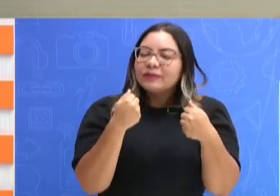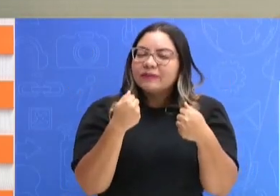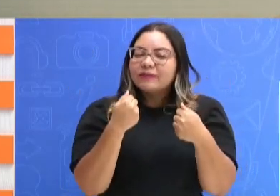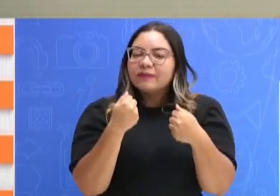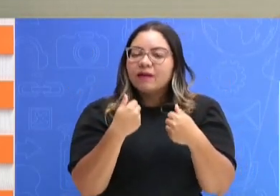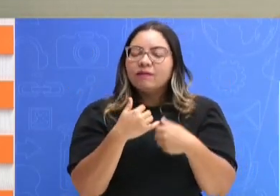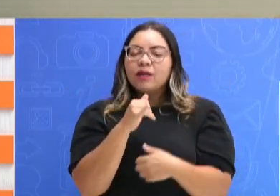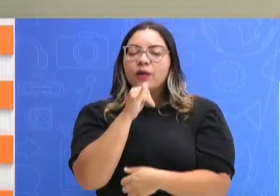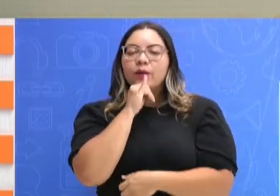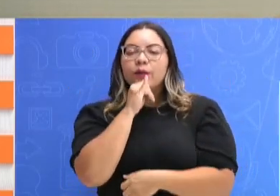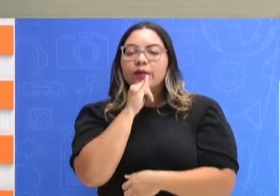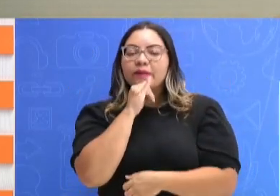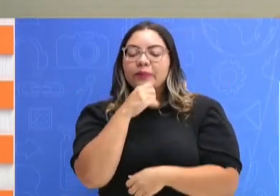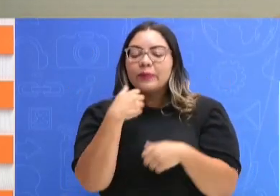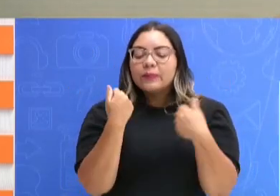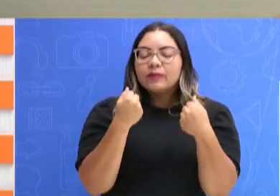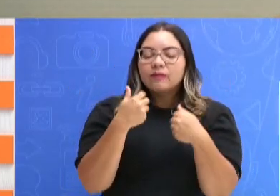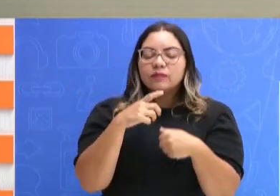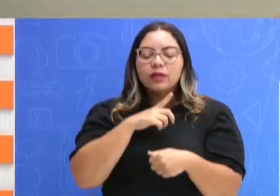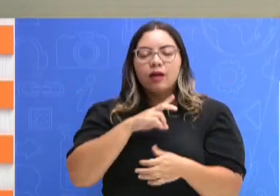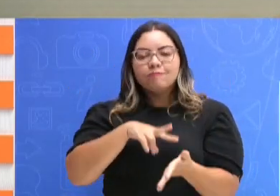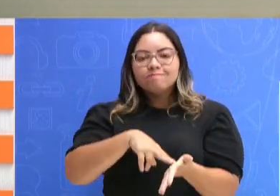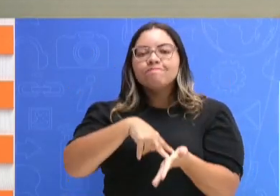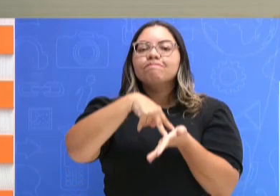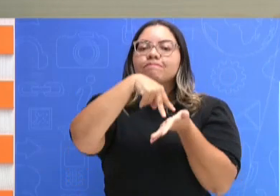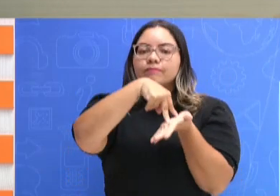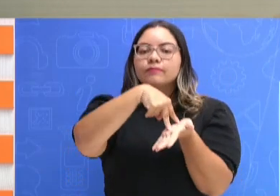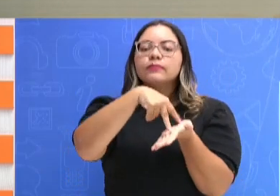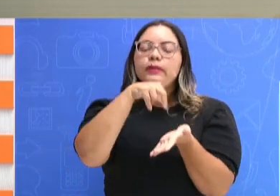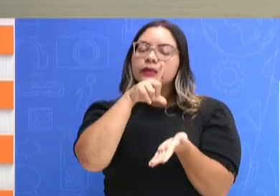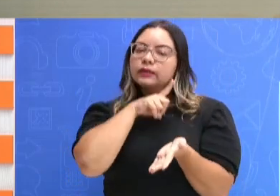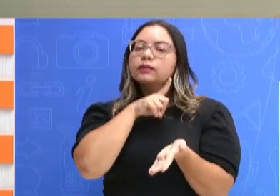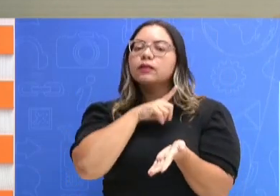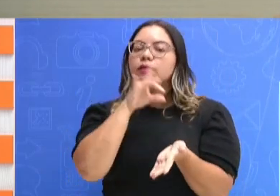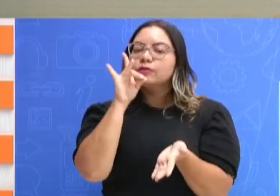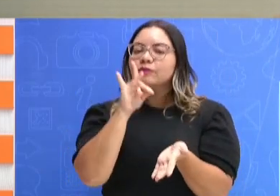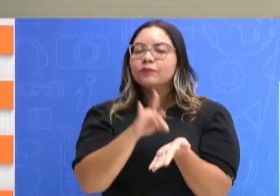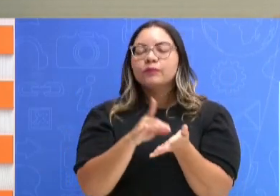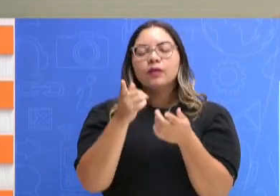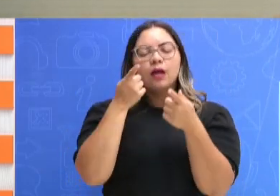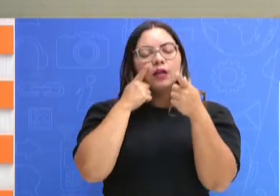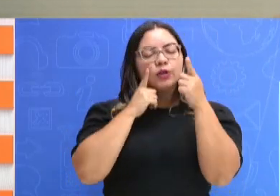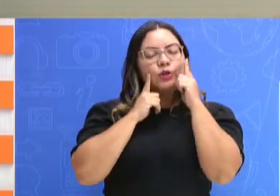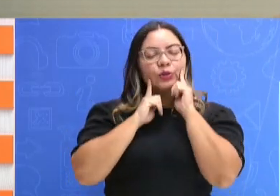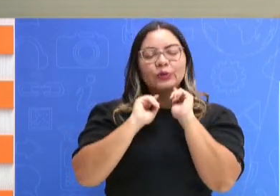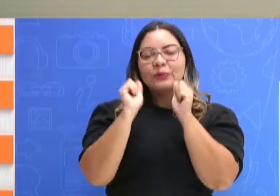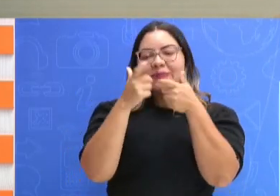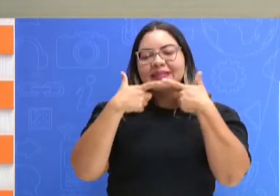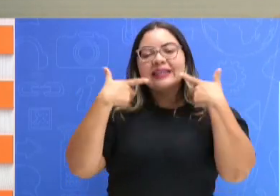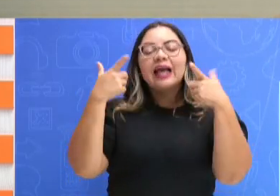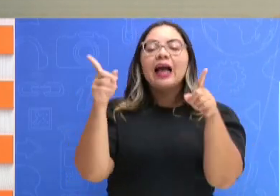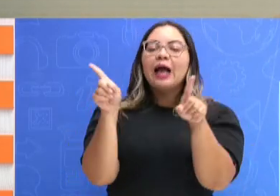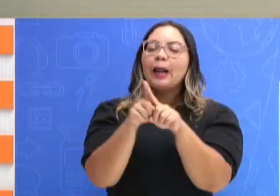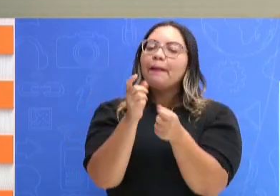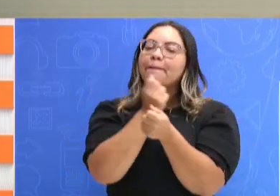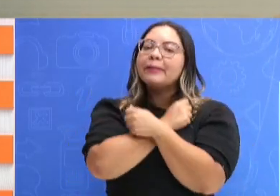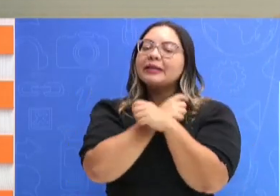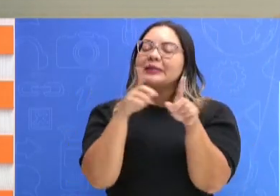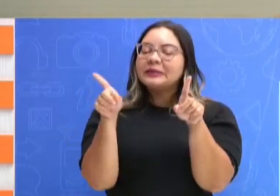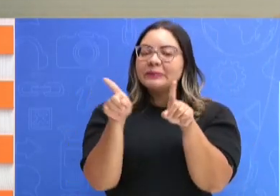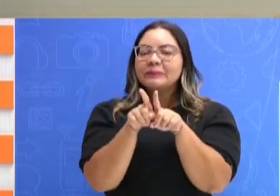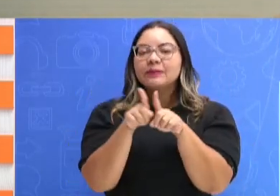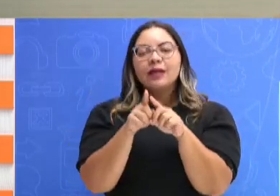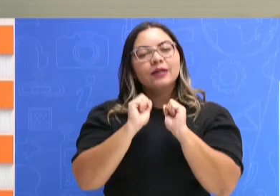pilar do tripé que eu precisava para estar erguido. E ela tem, ela chorou comigo, ela se alegrou comigo, ela se abraça comigo,